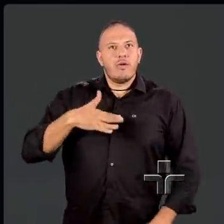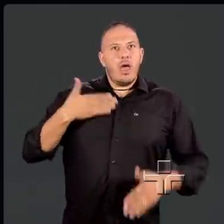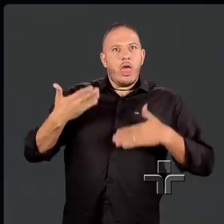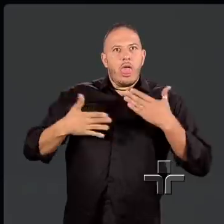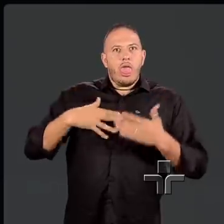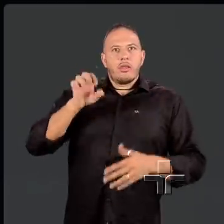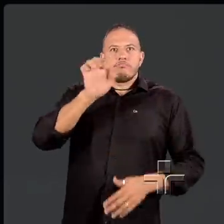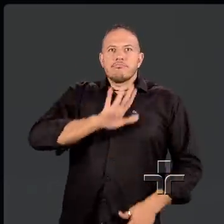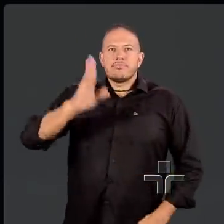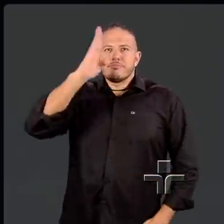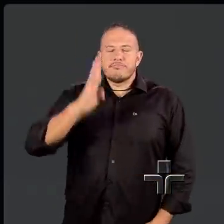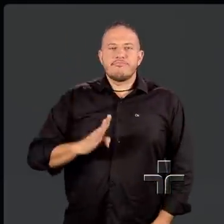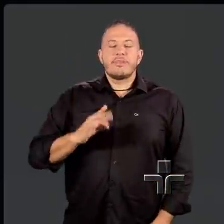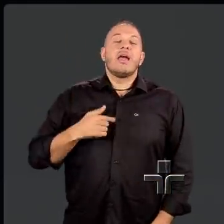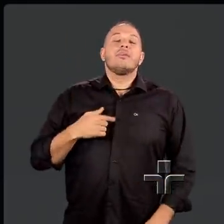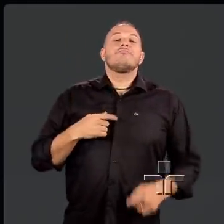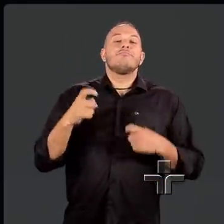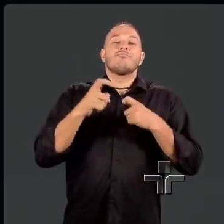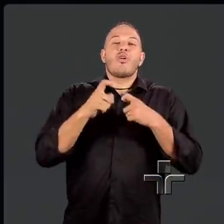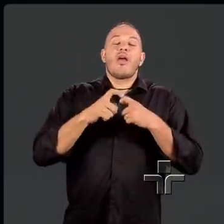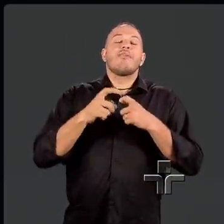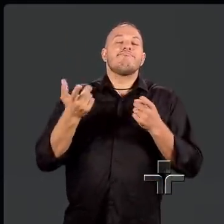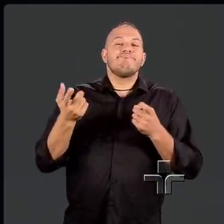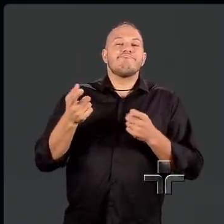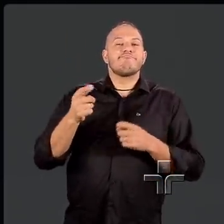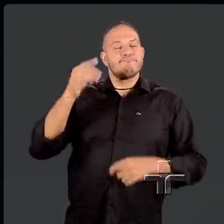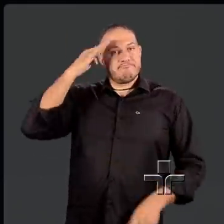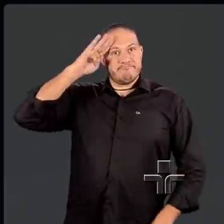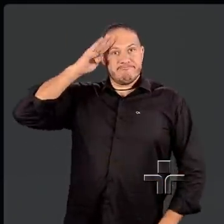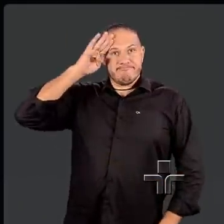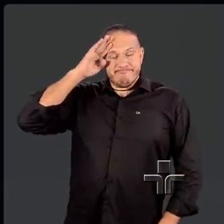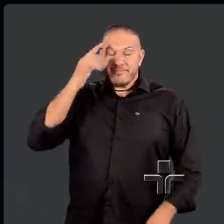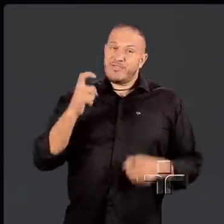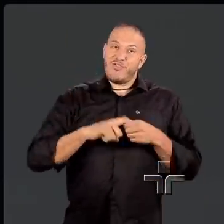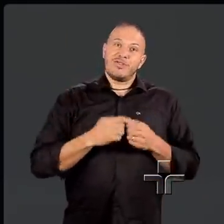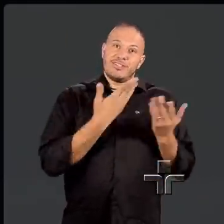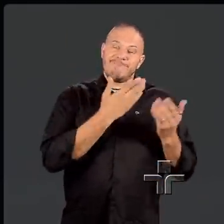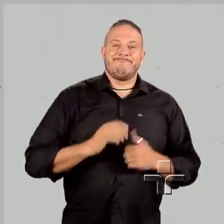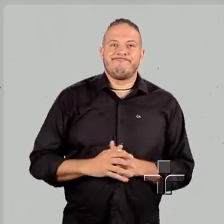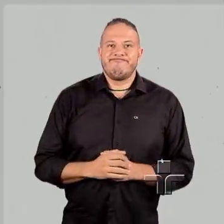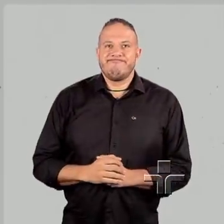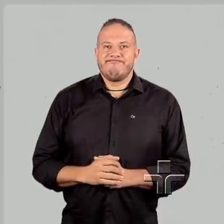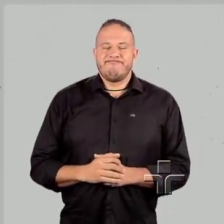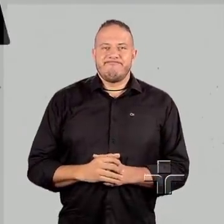brasileiros. E os cubanos do Mais Médicos fizeram o caminho de volta para casa.